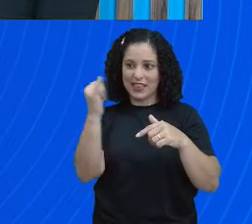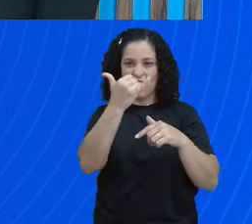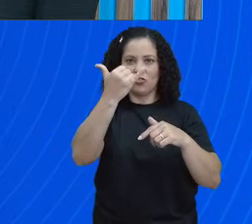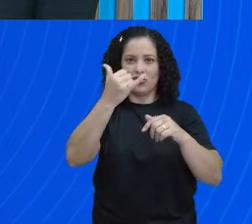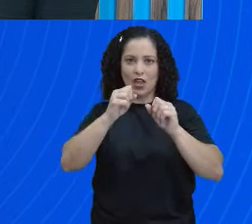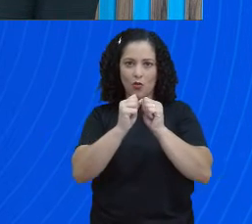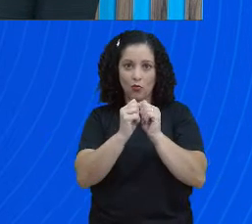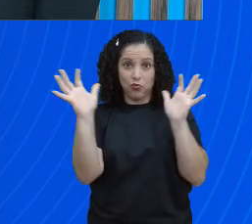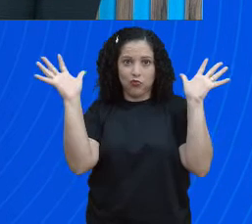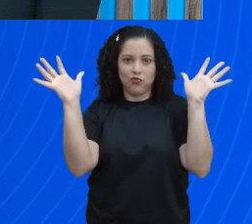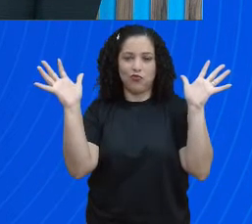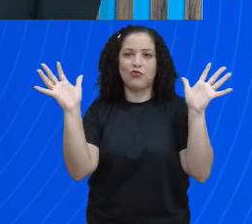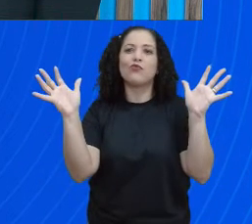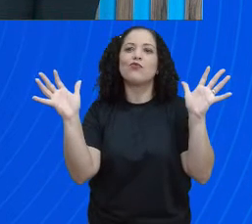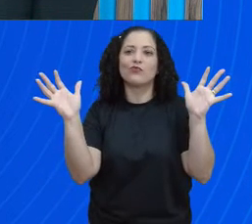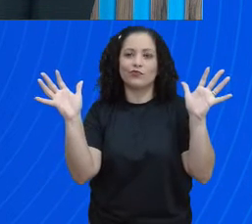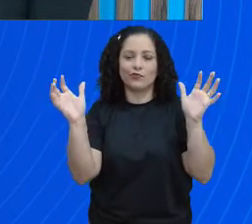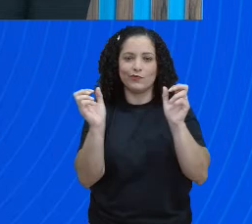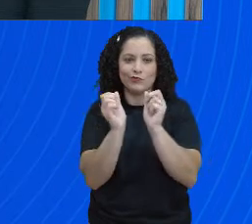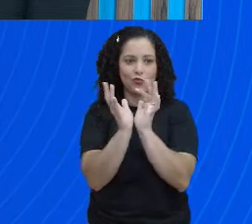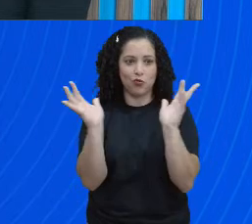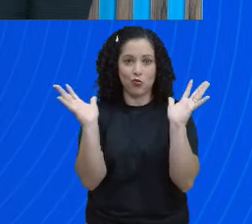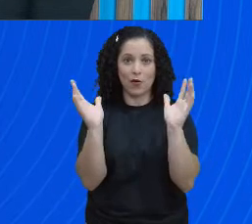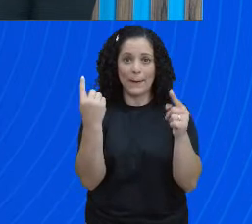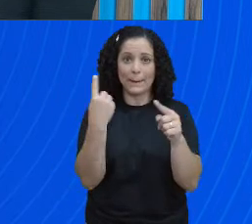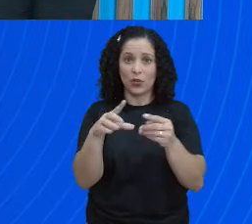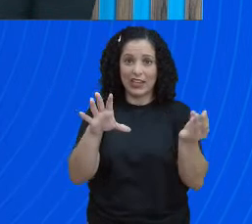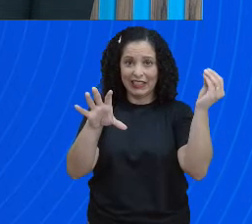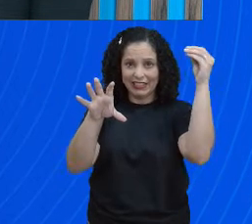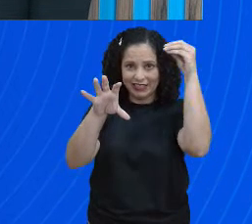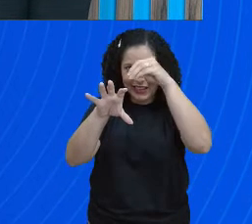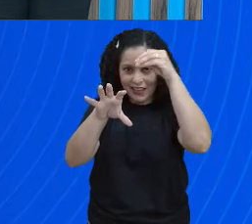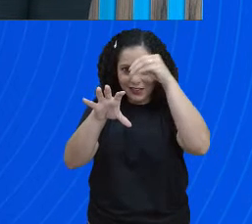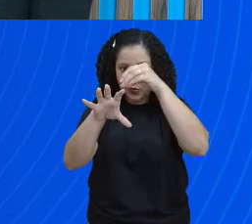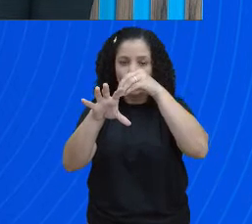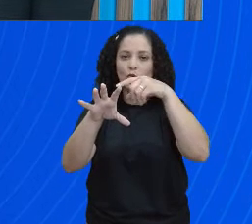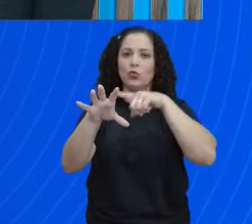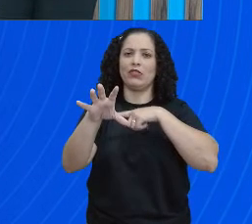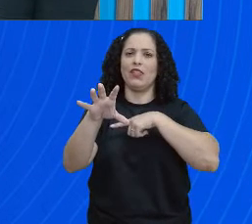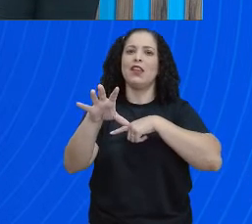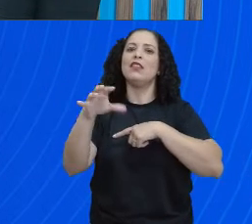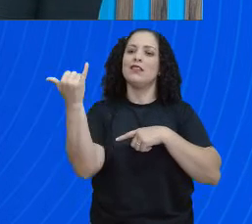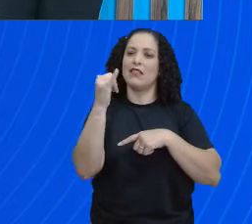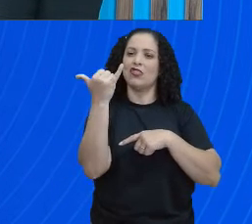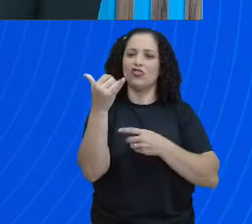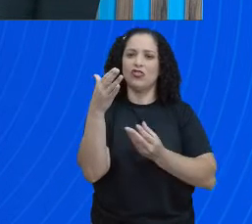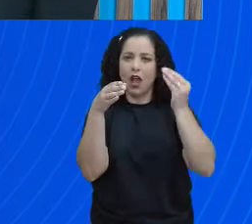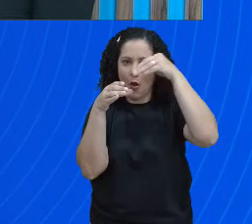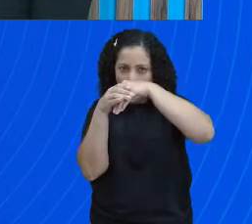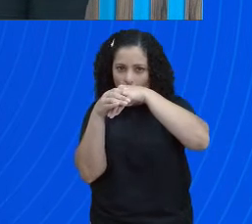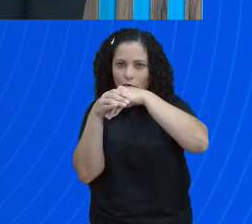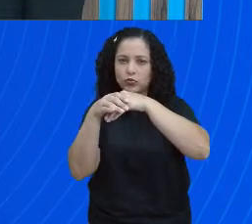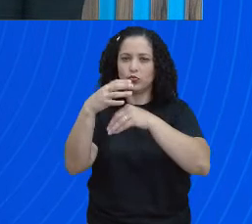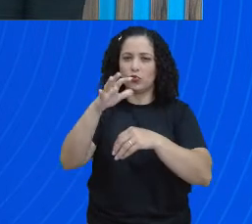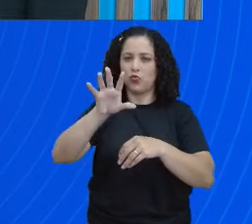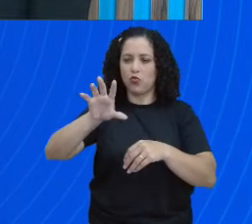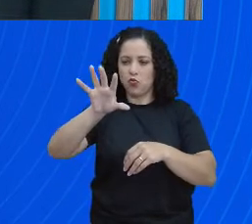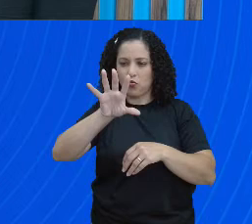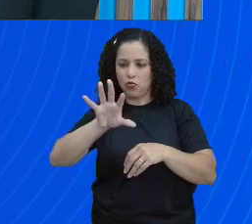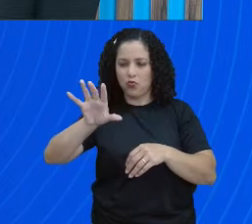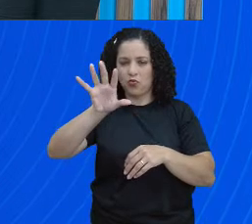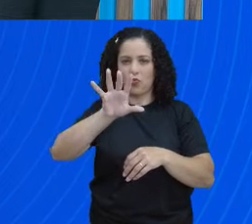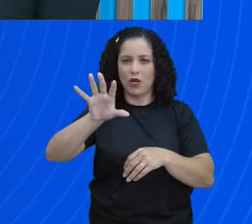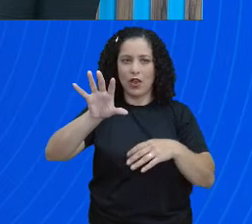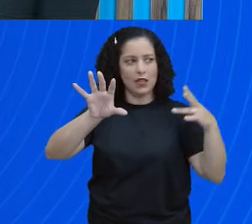tá? Por quê? Porque vai ter energia concentrada ali nos prótons e nêutrons que estão constituindo aquele núcleo,